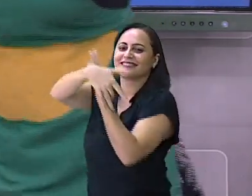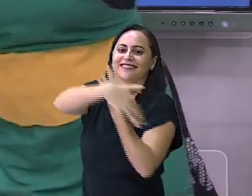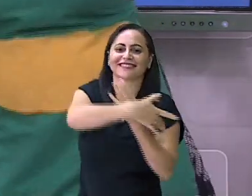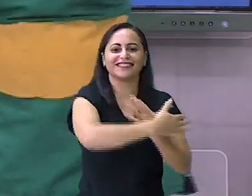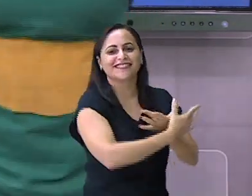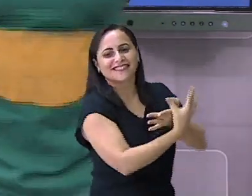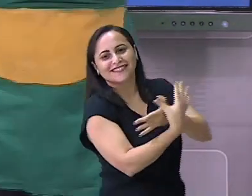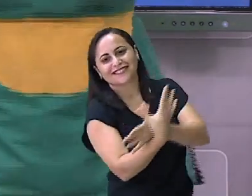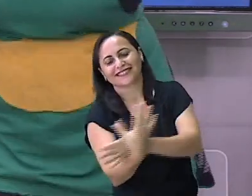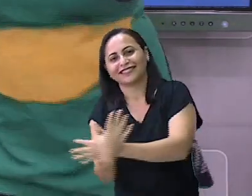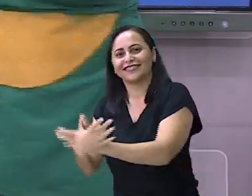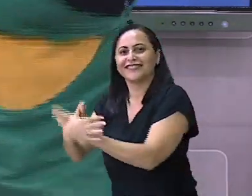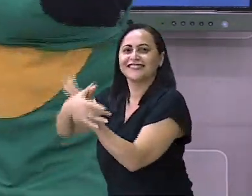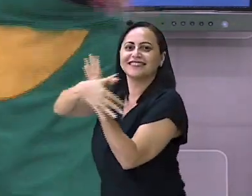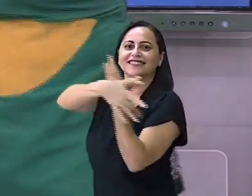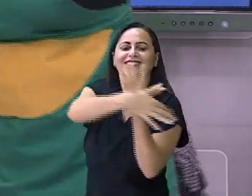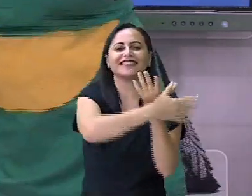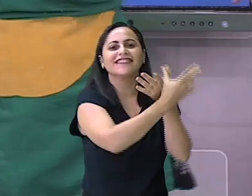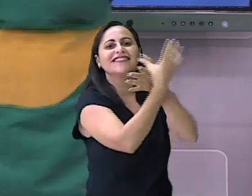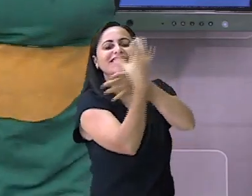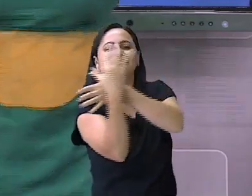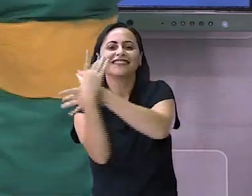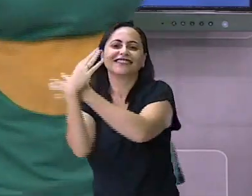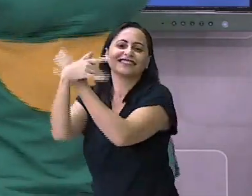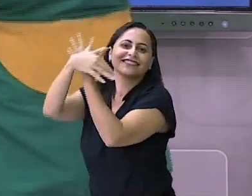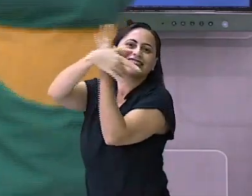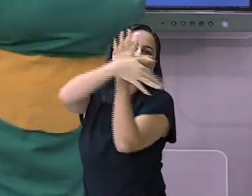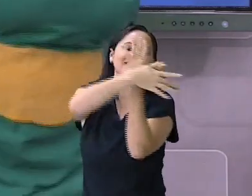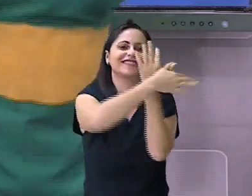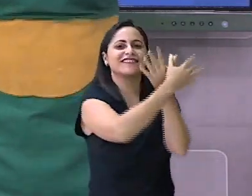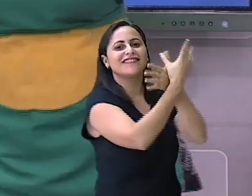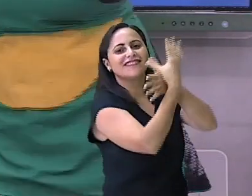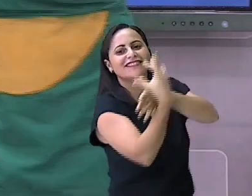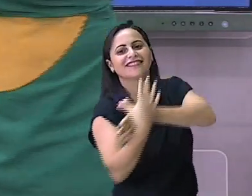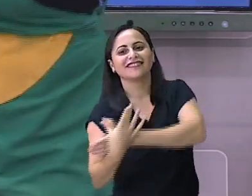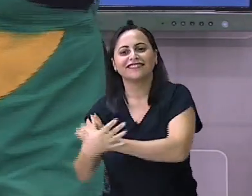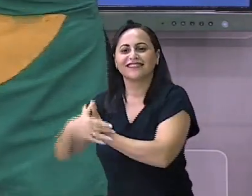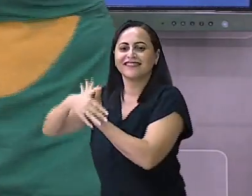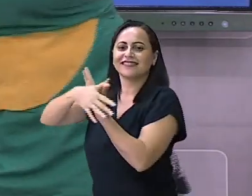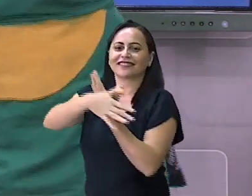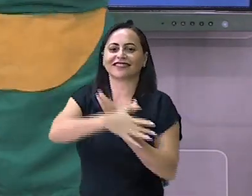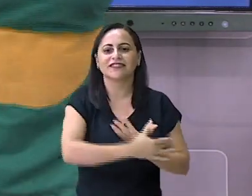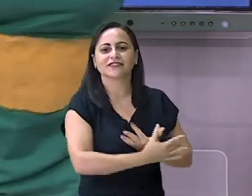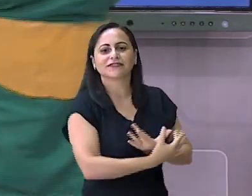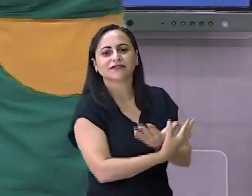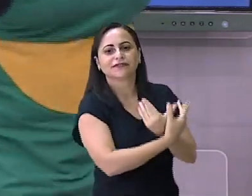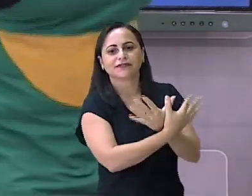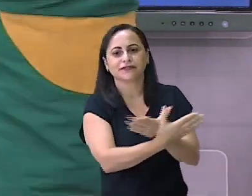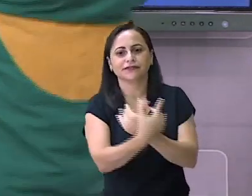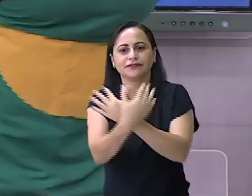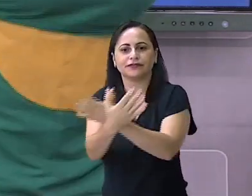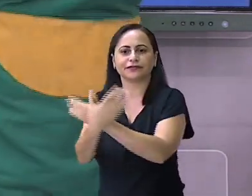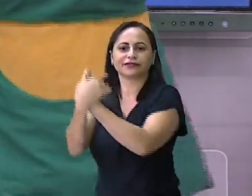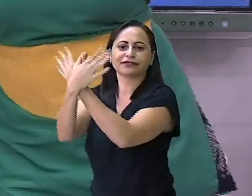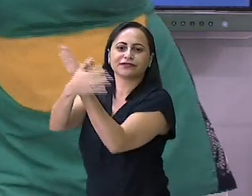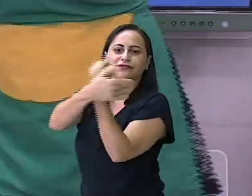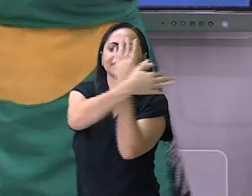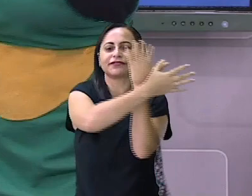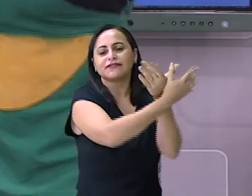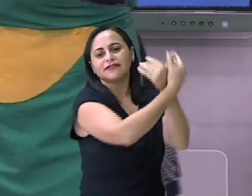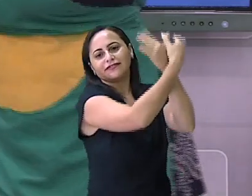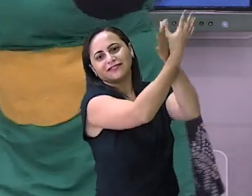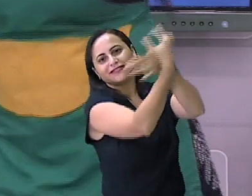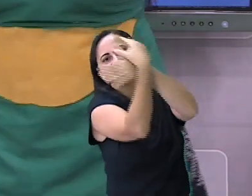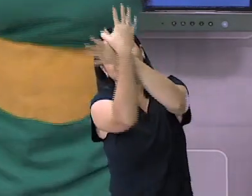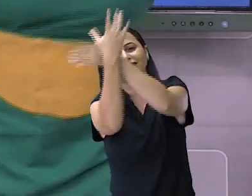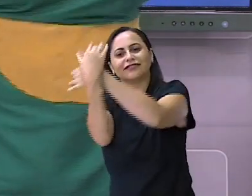voa, voa borboleta. E voa, voa, voa, voa borboleta. Voa, voa,